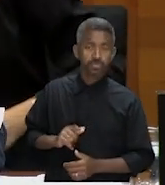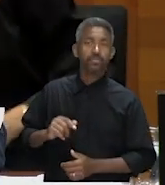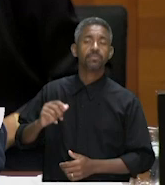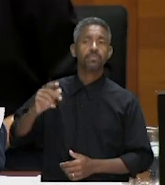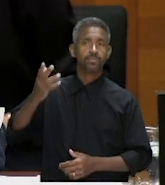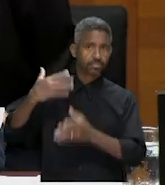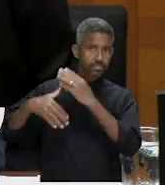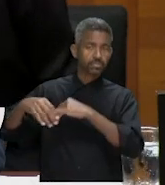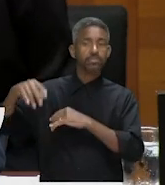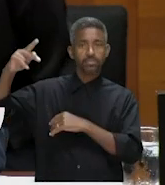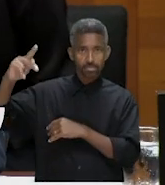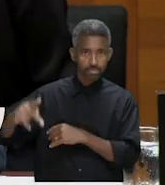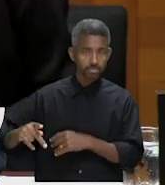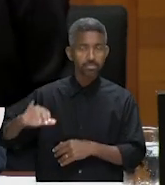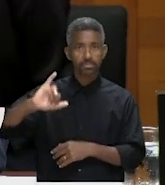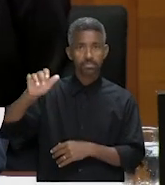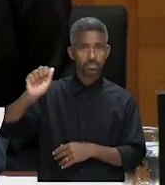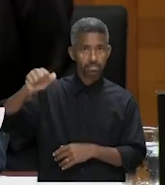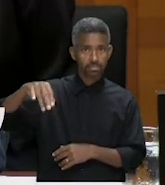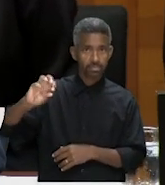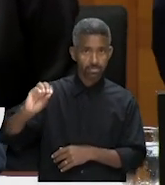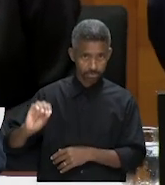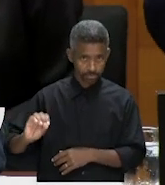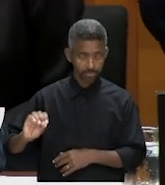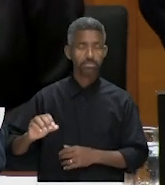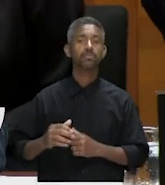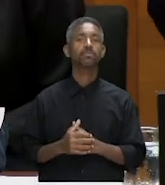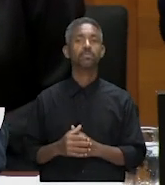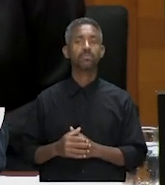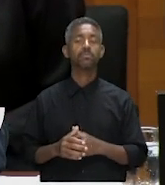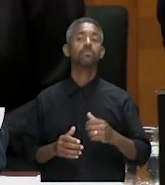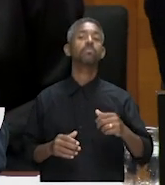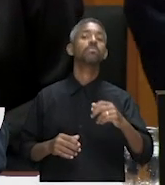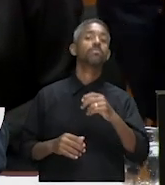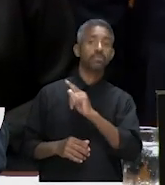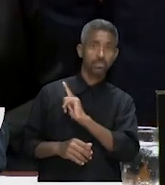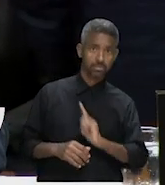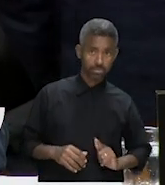Grosso, para trazer o cadáver do